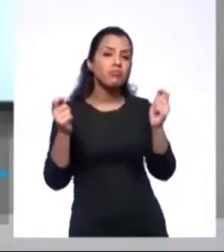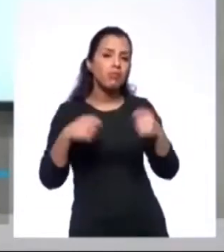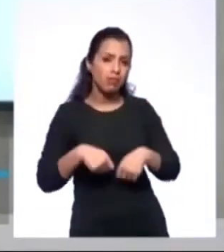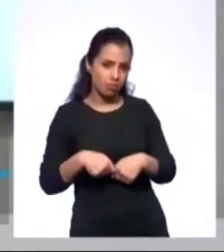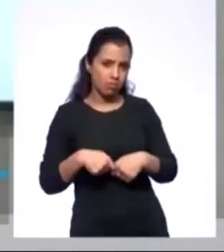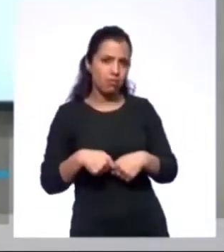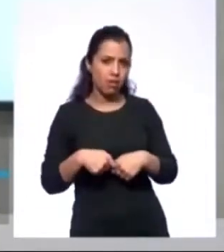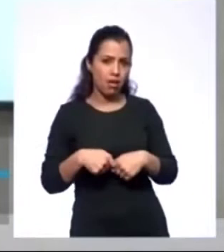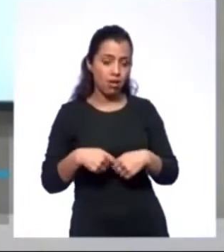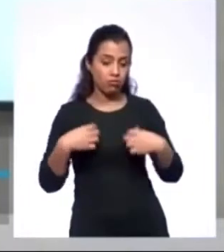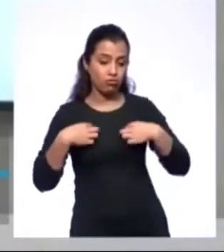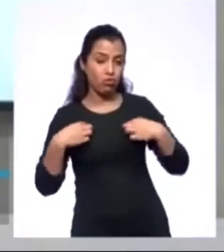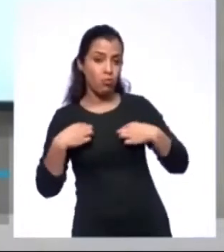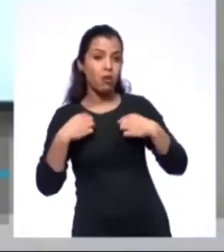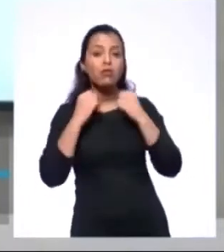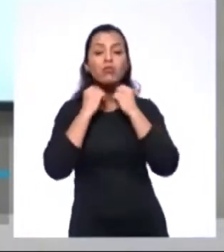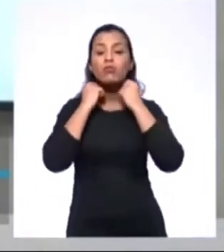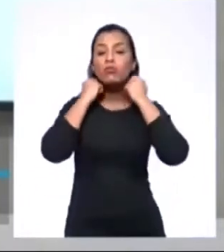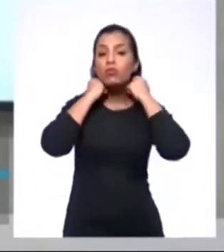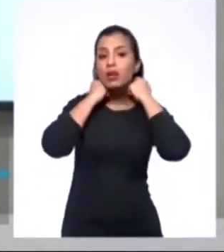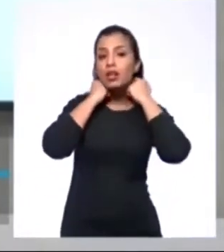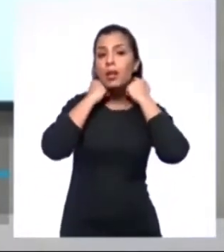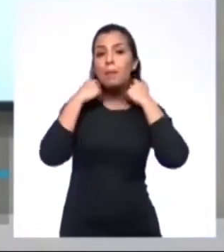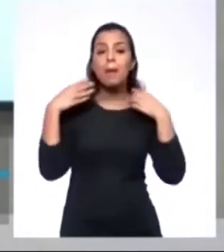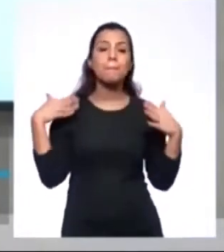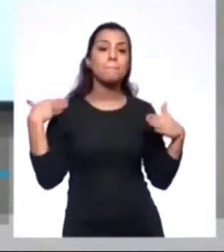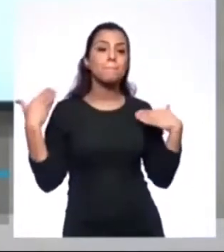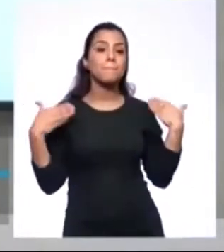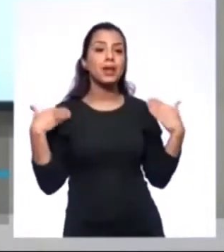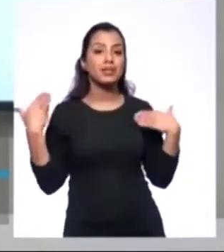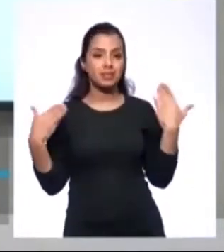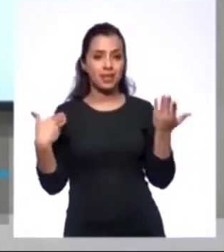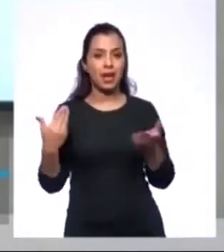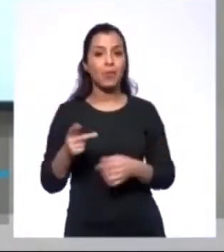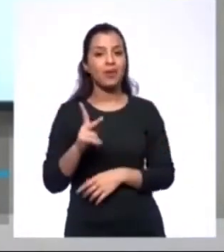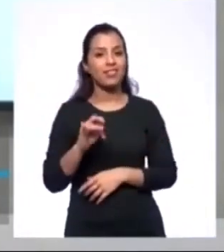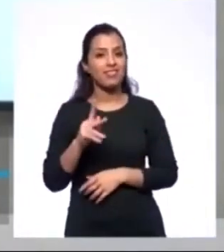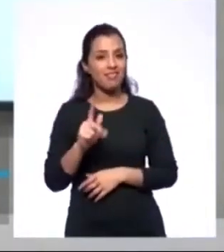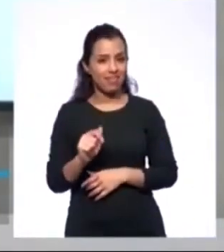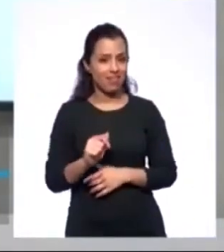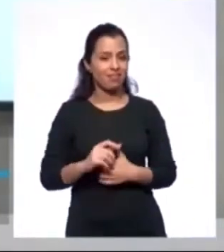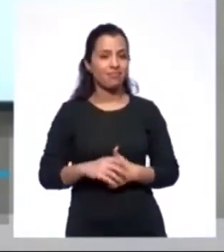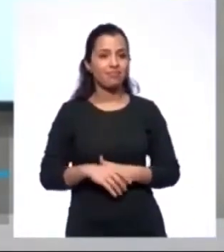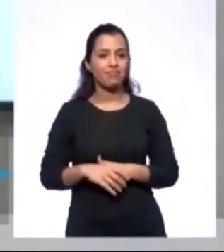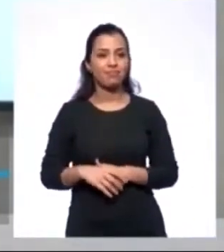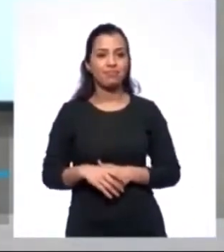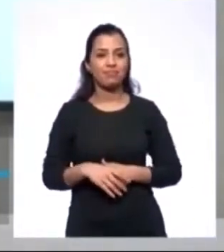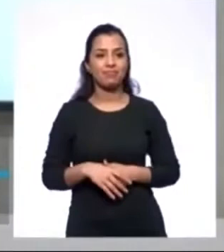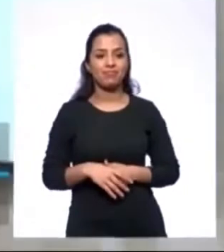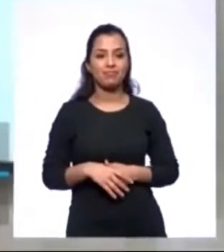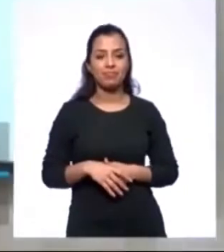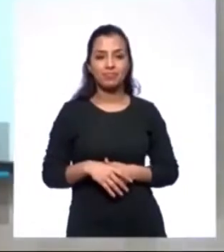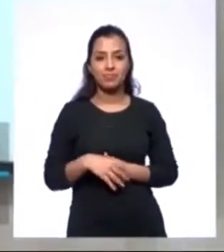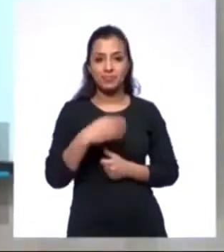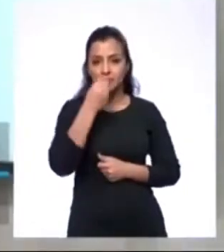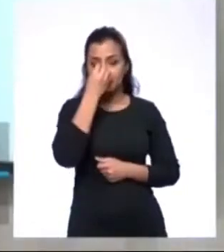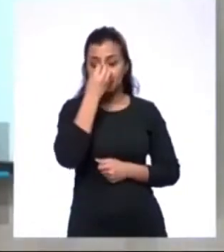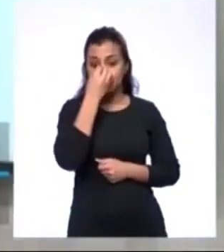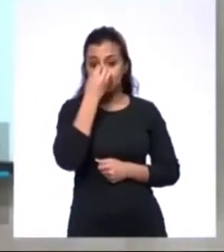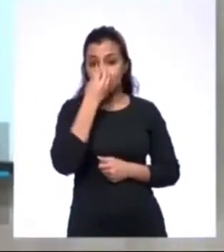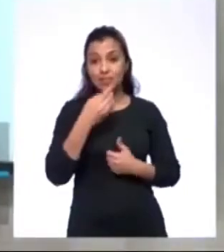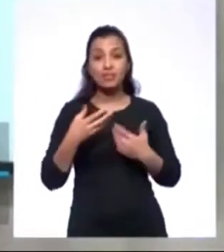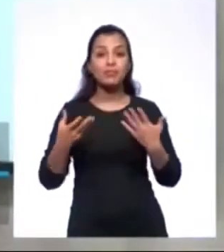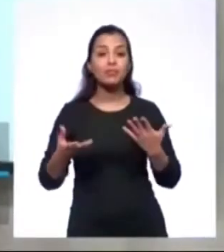e uma coleira para passear com a cachorrinha a Kika Então vamos lá galera é o seguinte